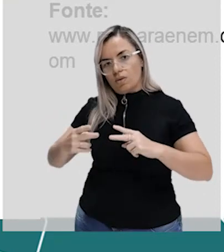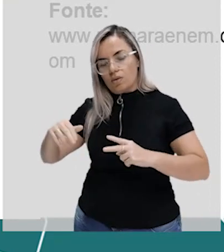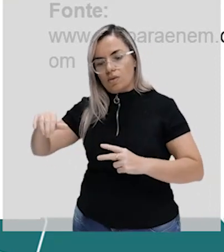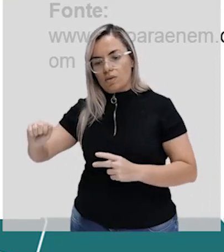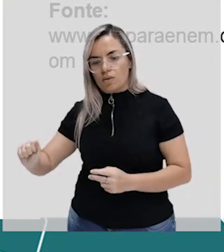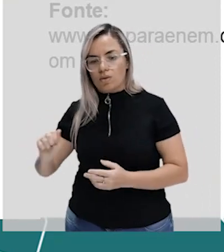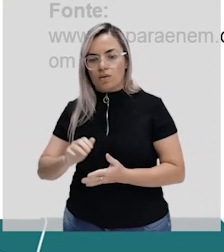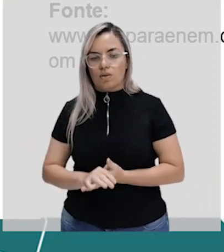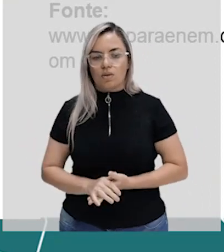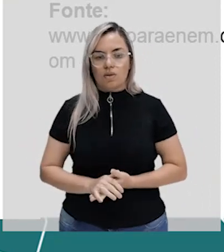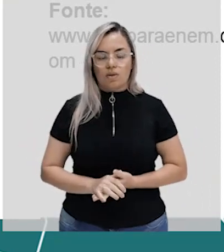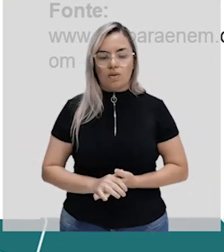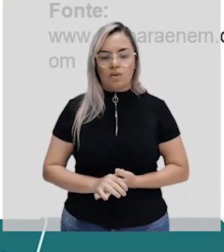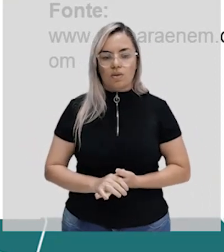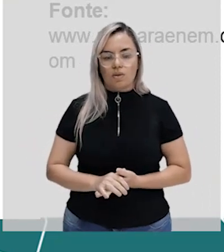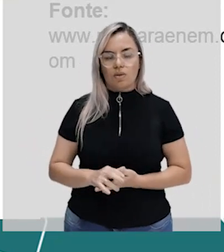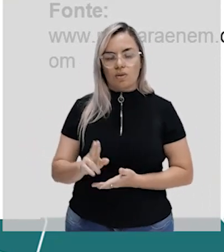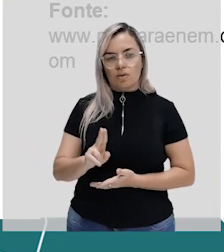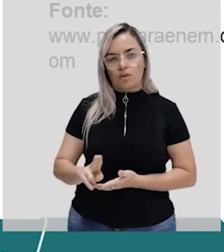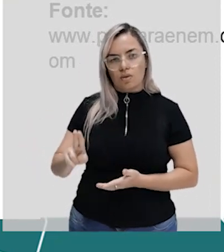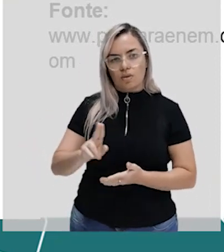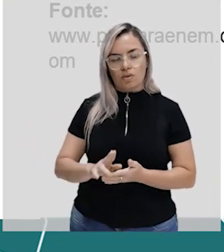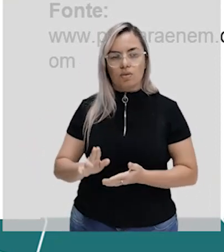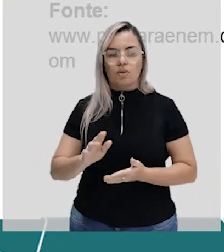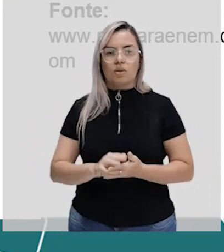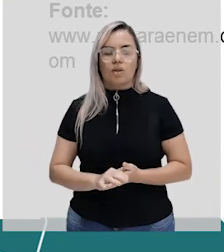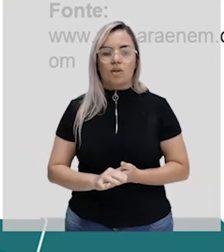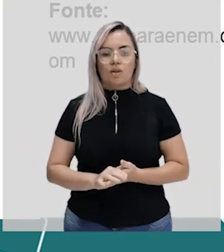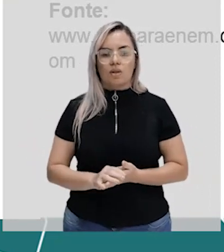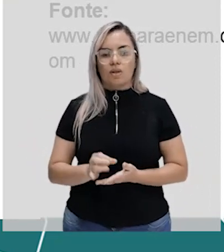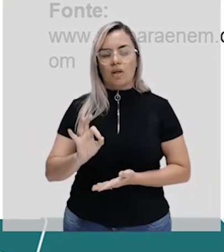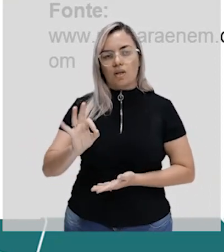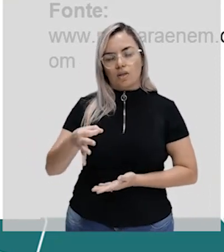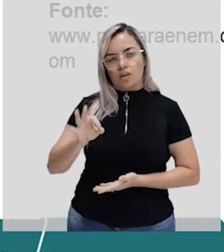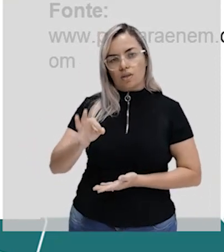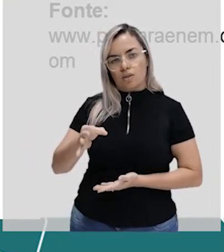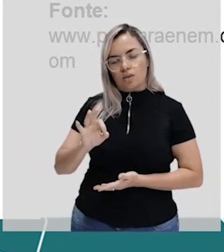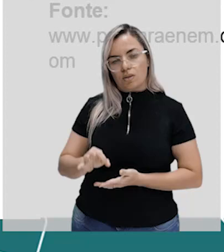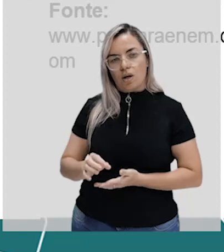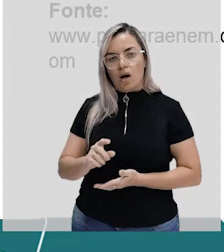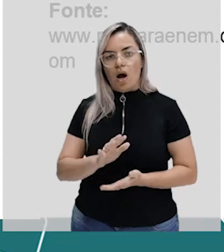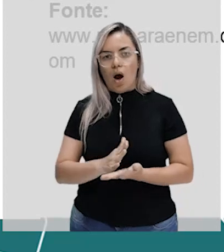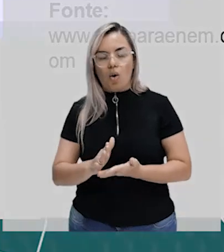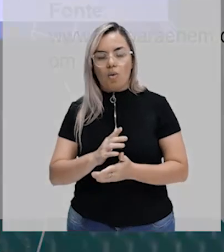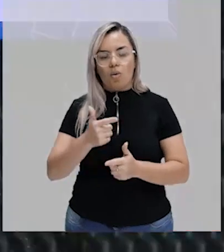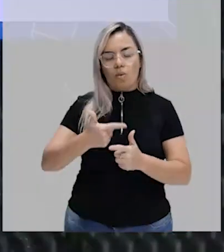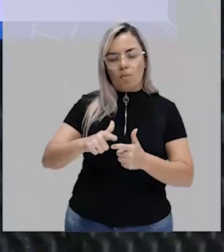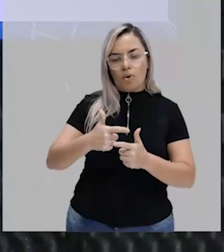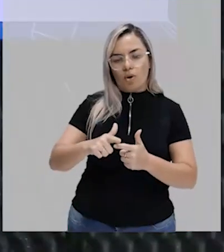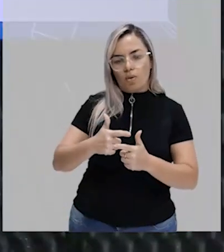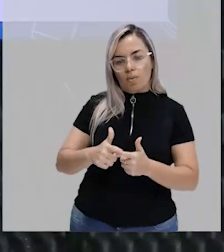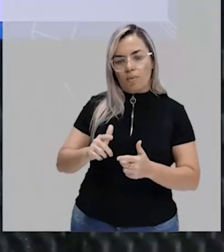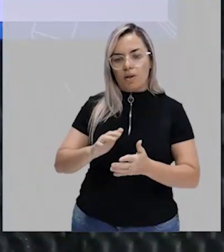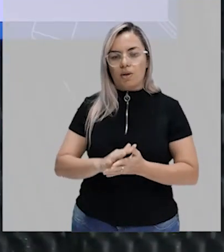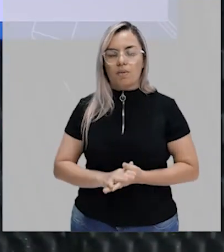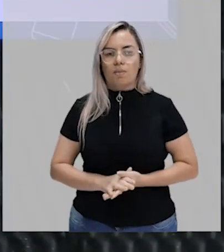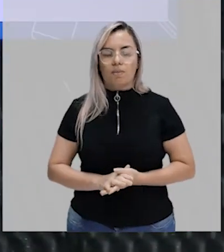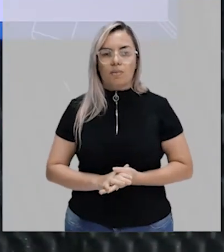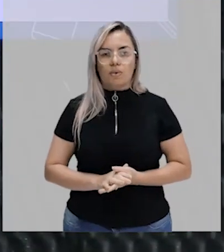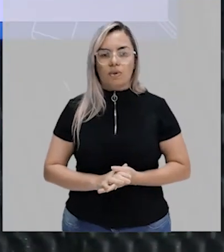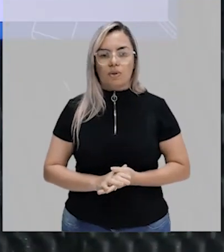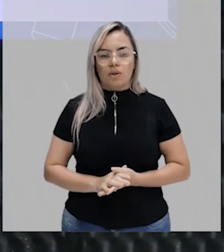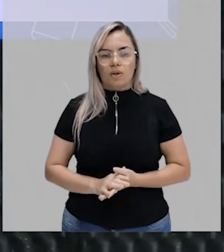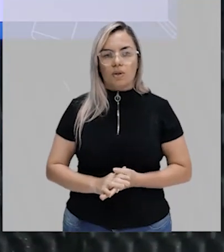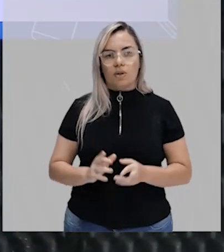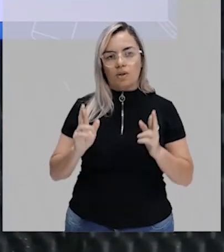consertar esse problema. Então, eu espero que vocês tenham entendido. A gente falou um pouco sobre mutação gênica, e aí a